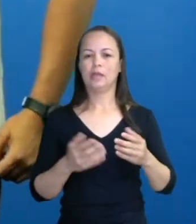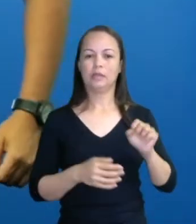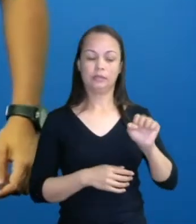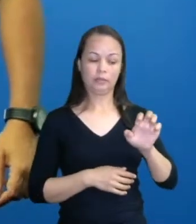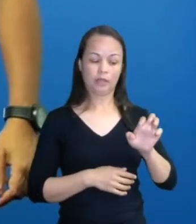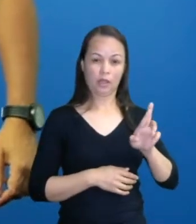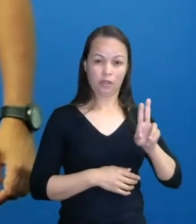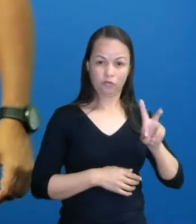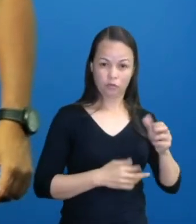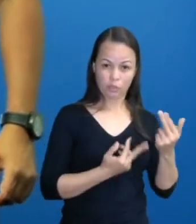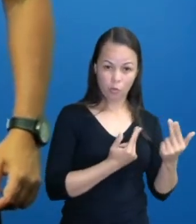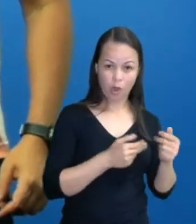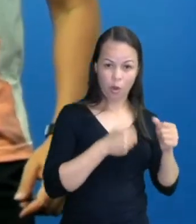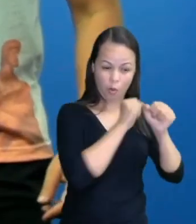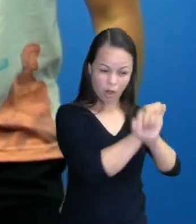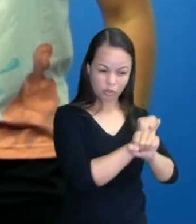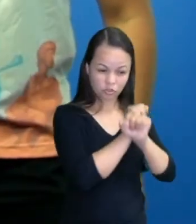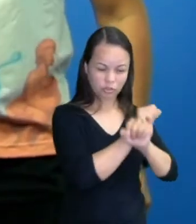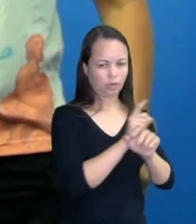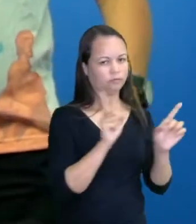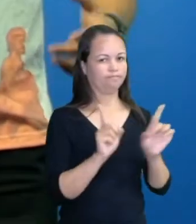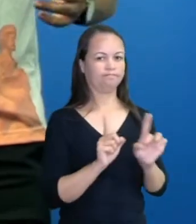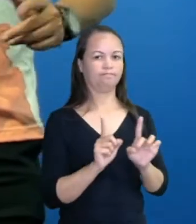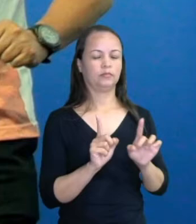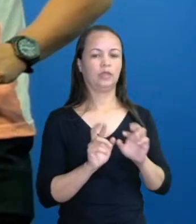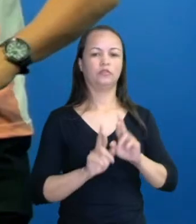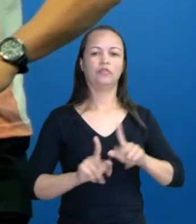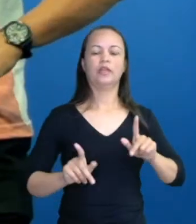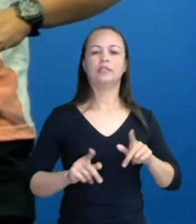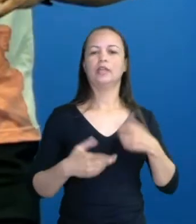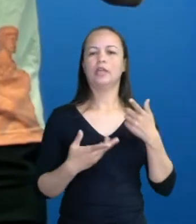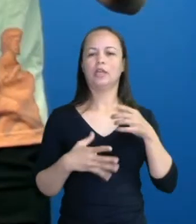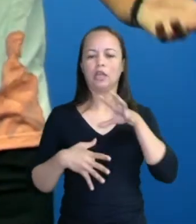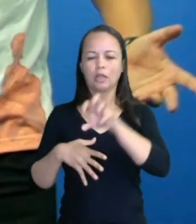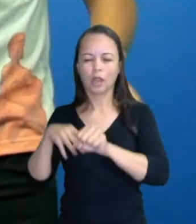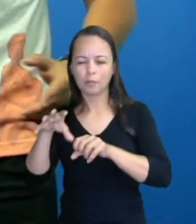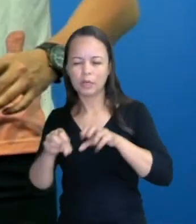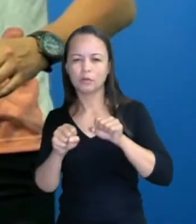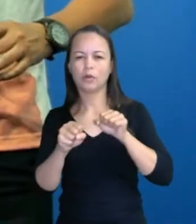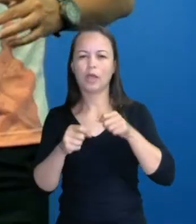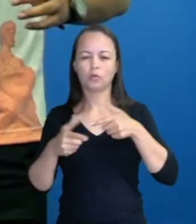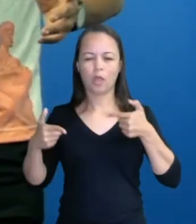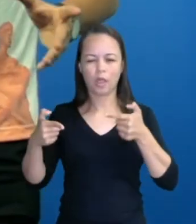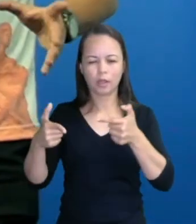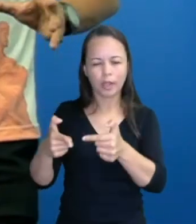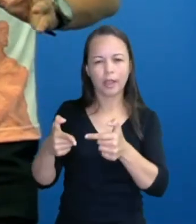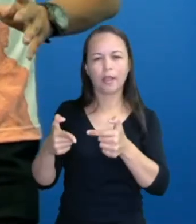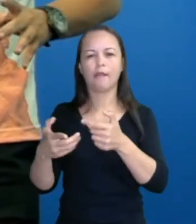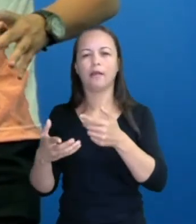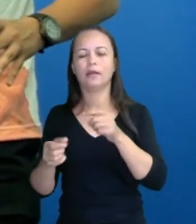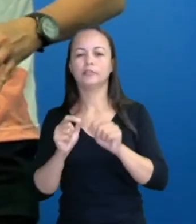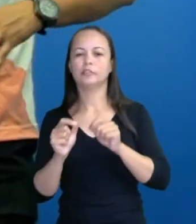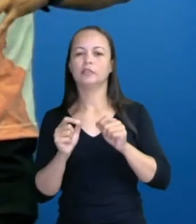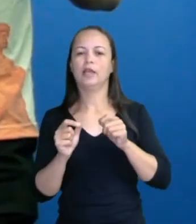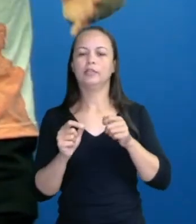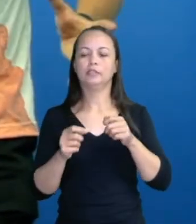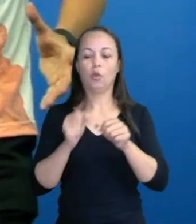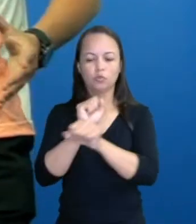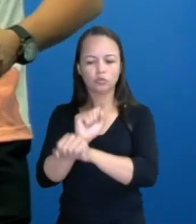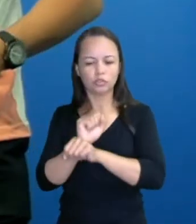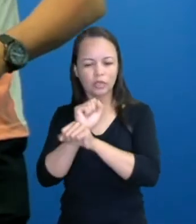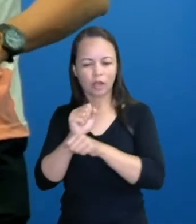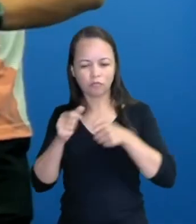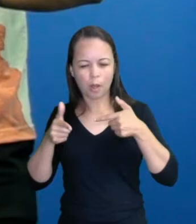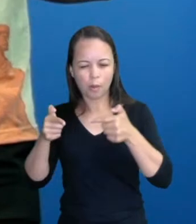escravo, tá? Escravo, ele é aquele que eram capturados em guerra, que tinham dívidas, e eles trabalhavam